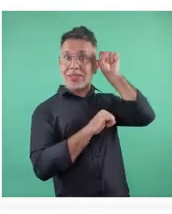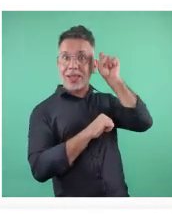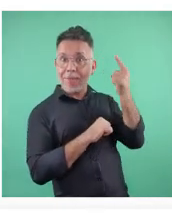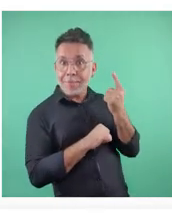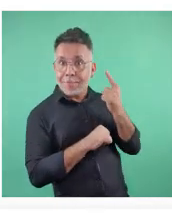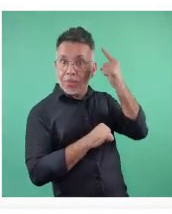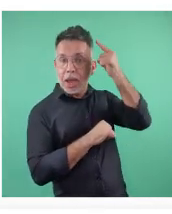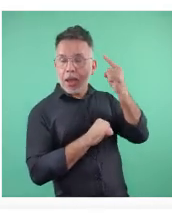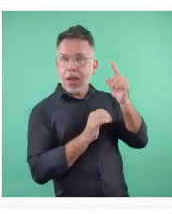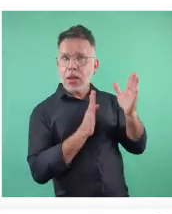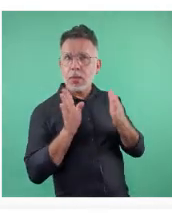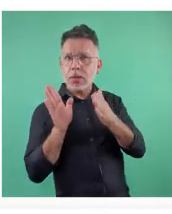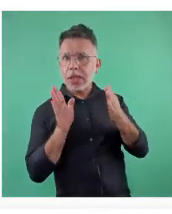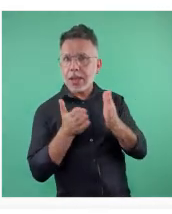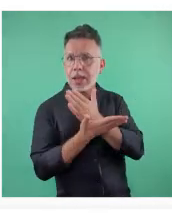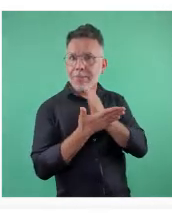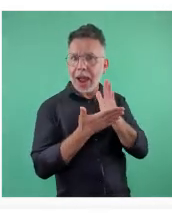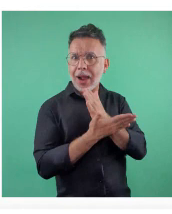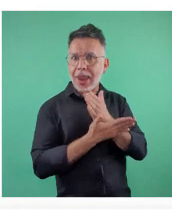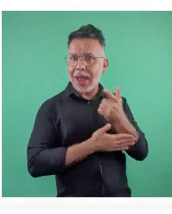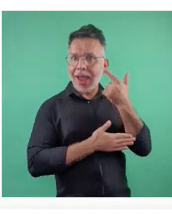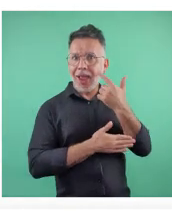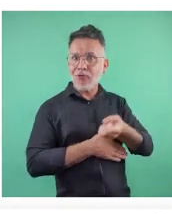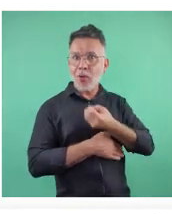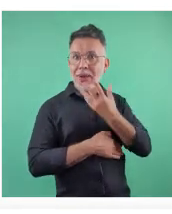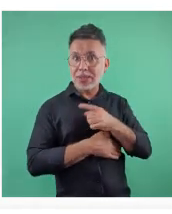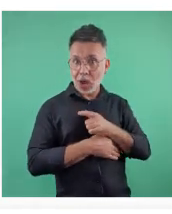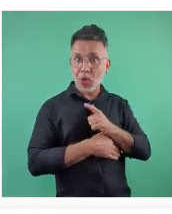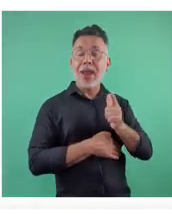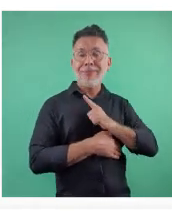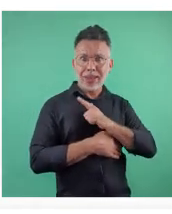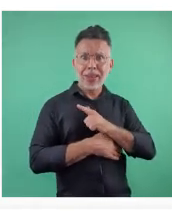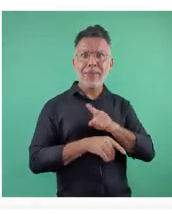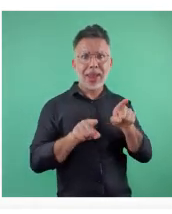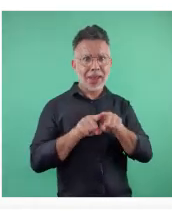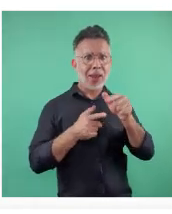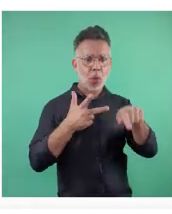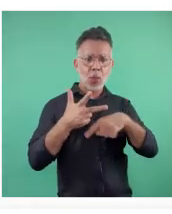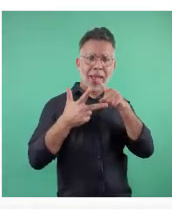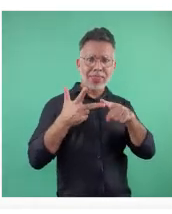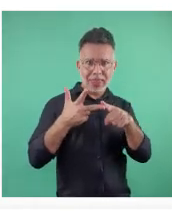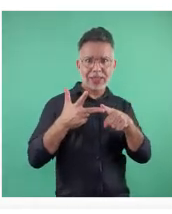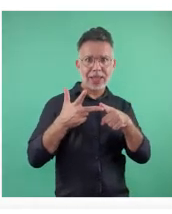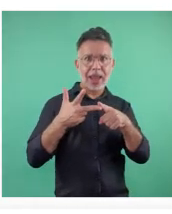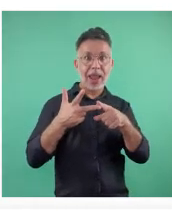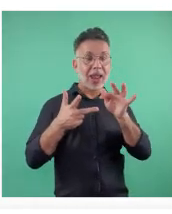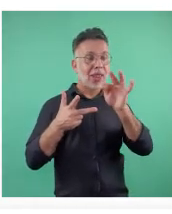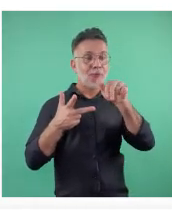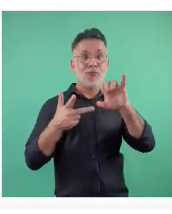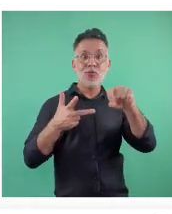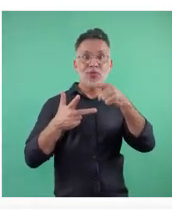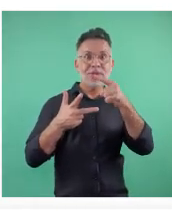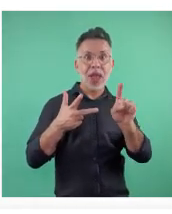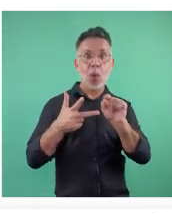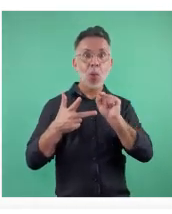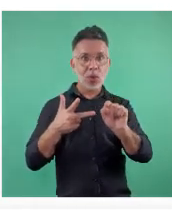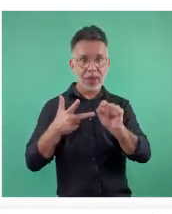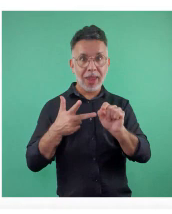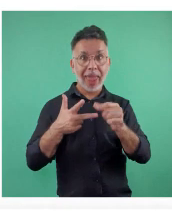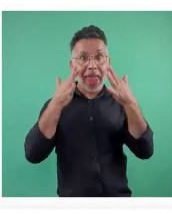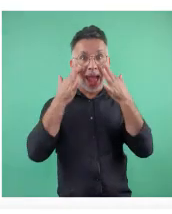seja, o que o cérebro faz com os sons que as orelhas recebem, tem que conseguir processar a informação. E ainda tem uma